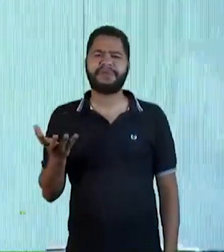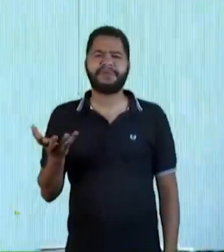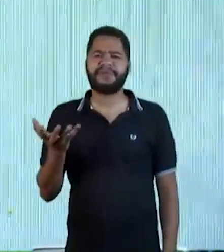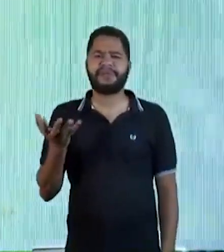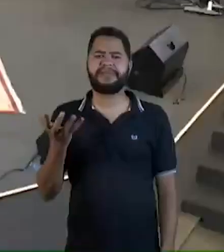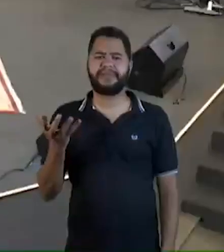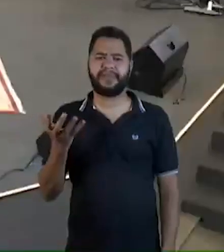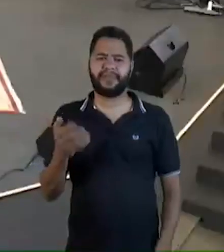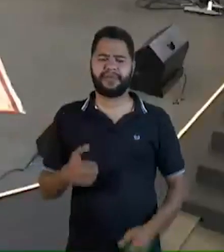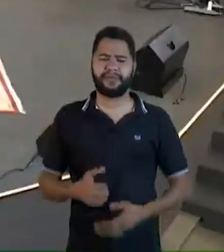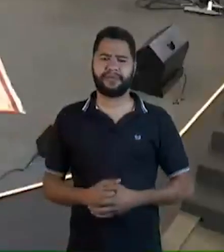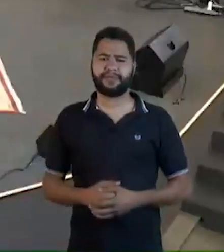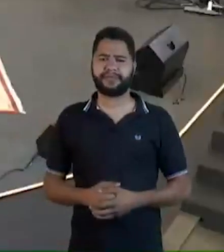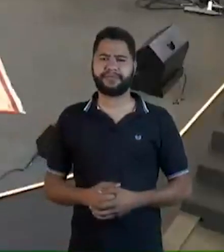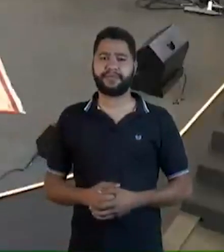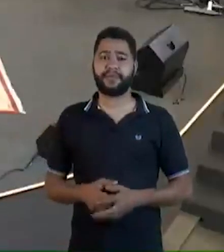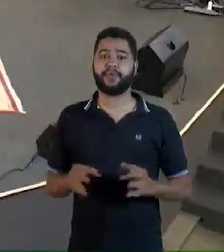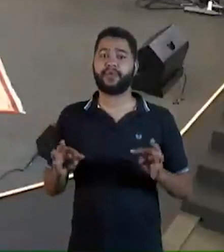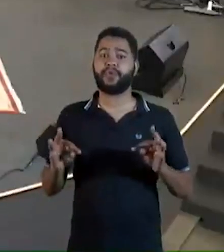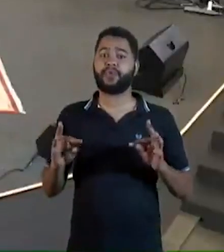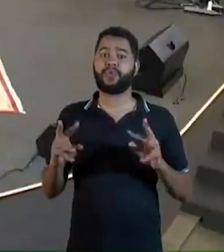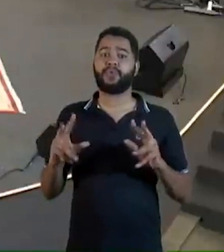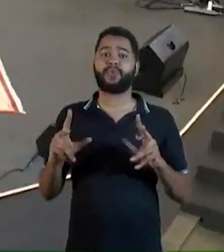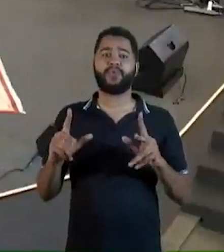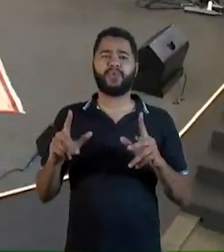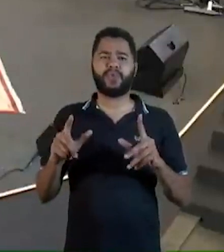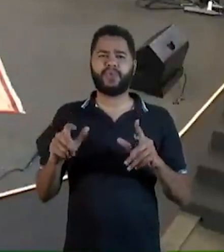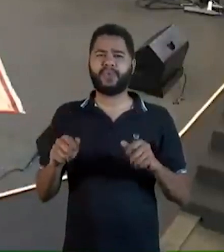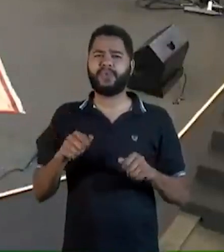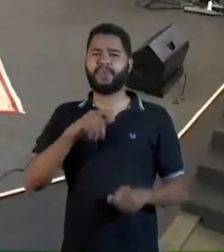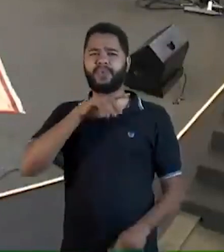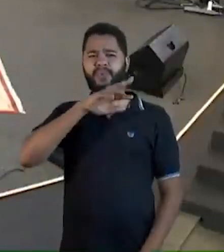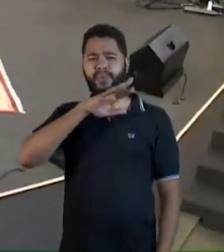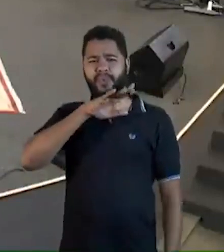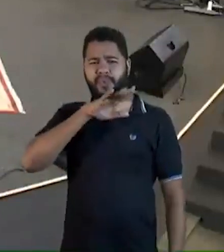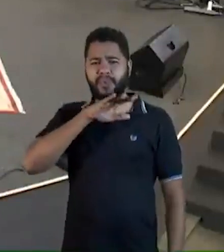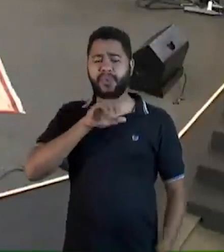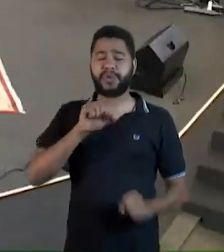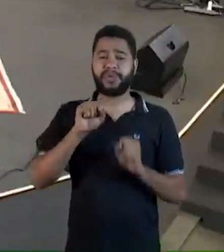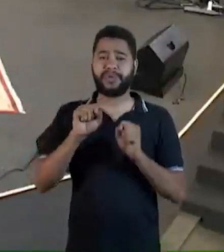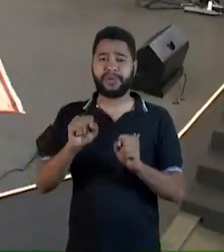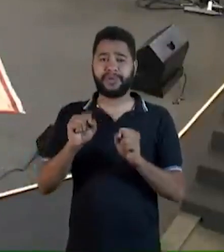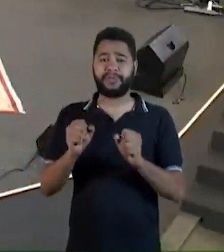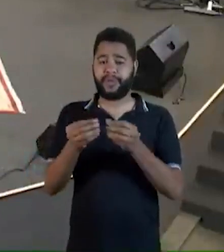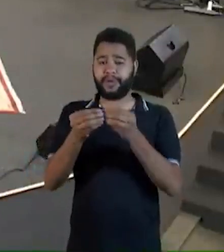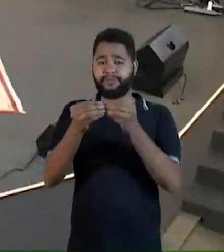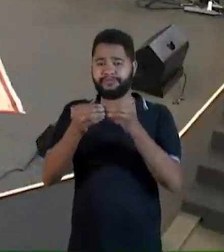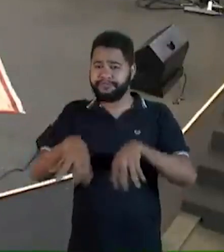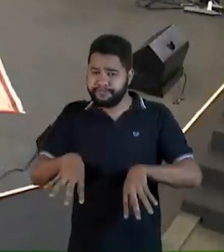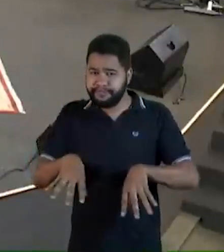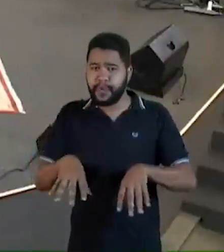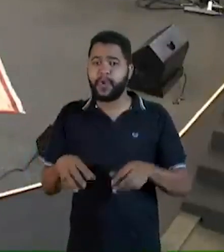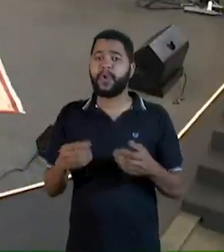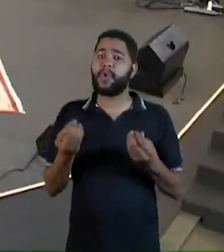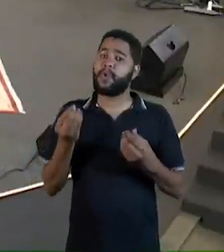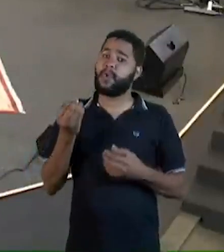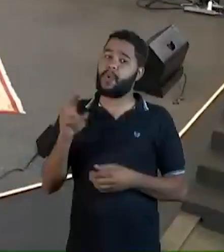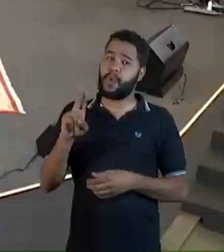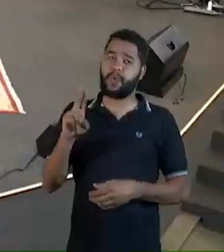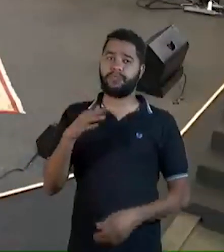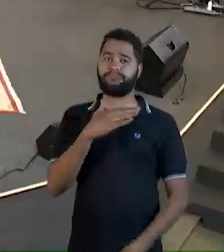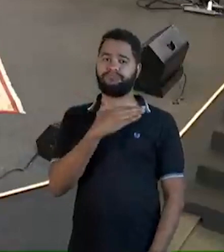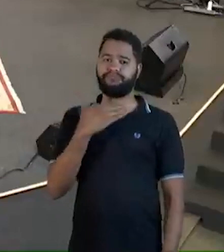isso que ele quer jogar em nós tudo aquilo que é tóxico e que pode causar nosso prejuízo ou